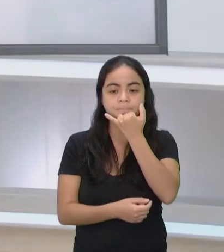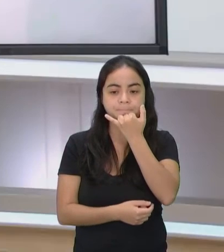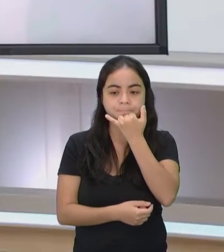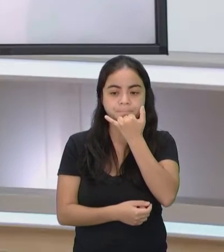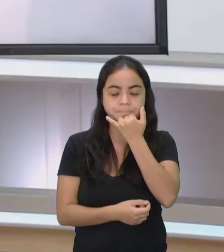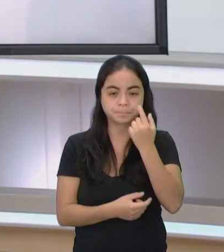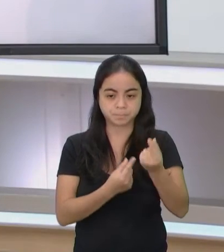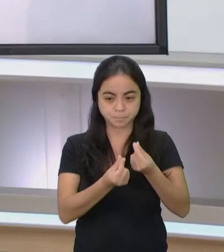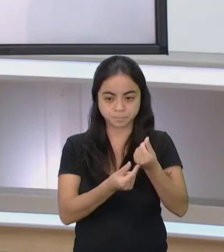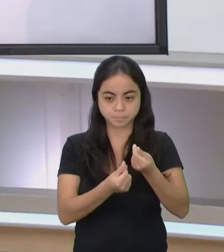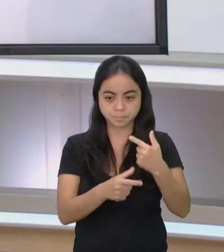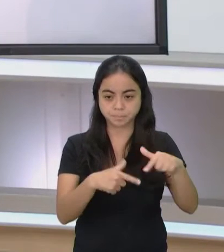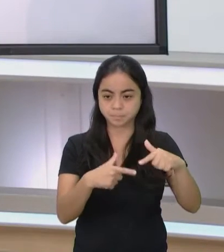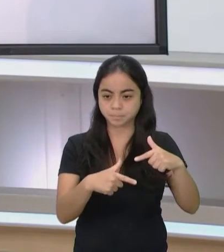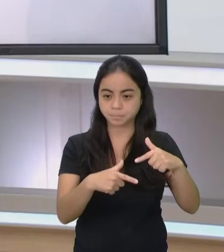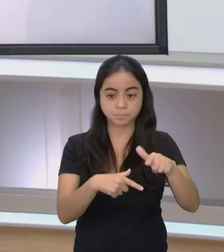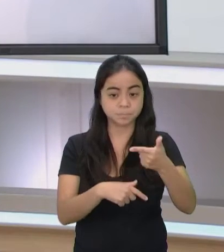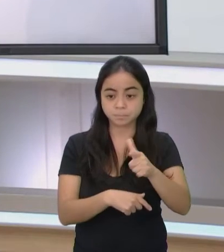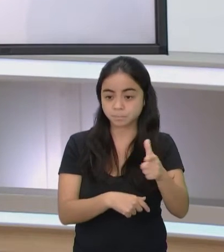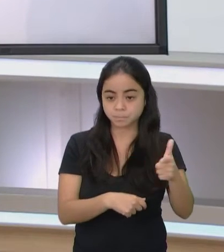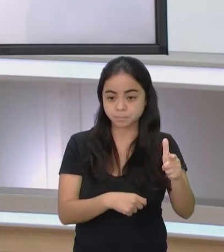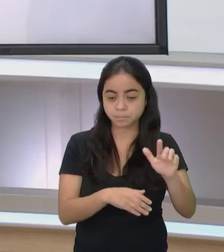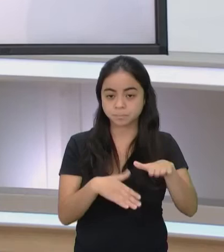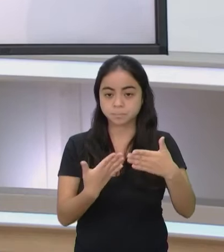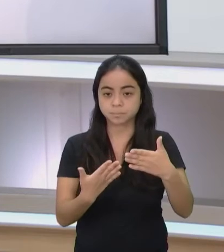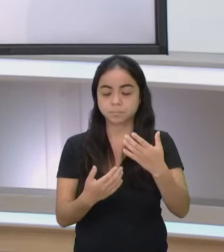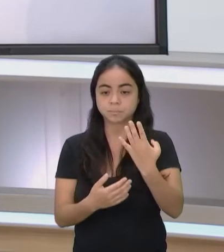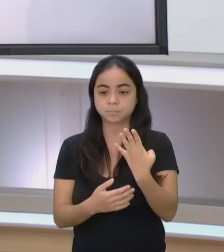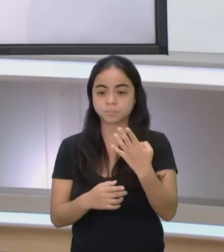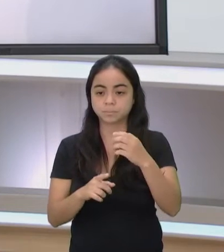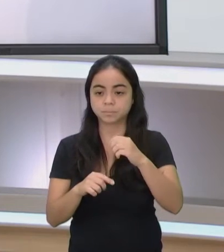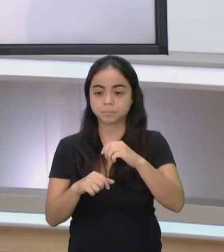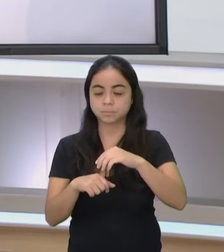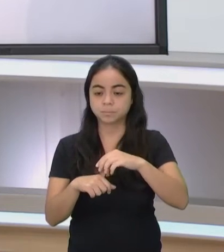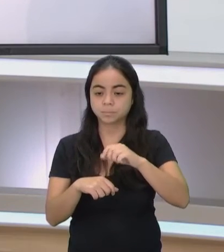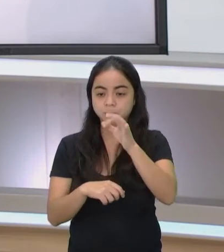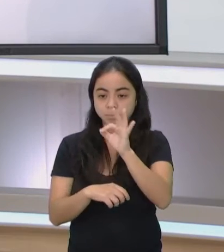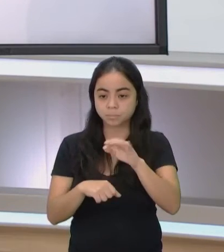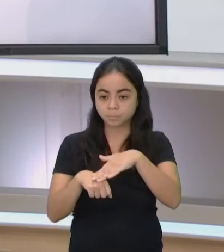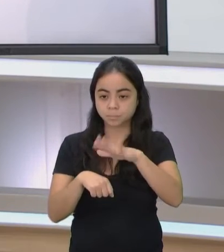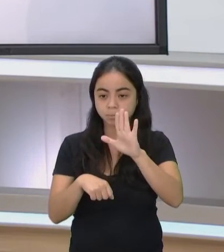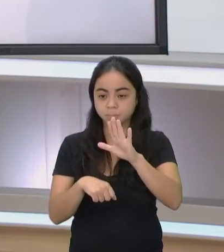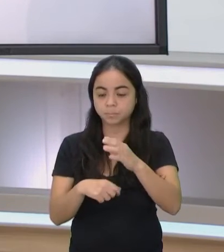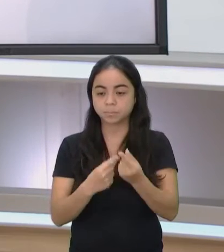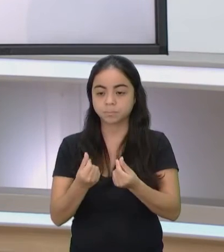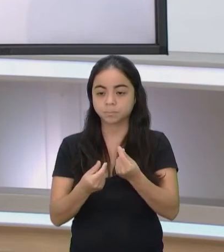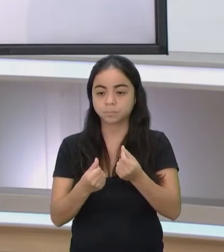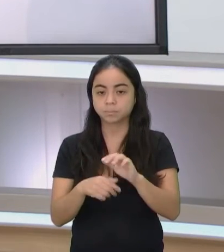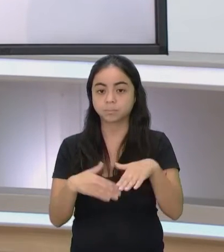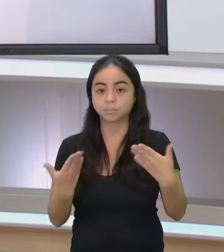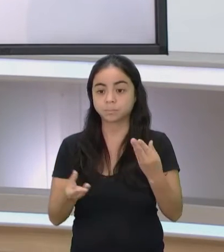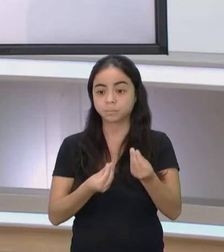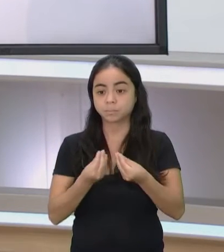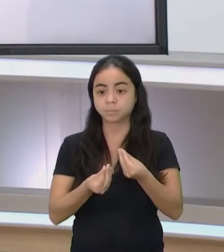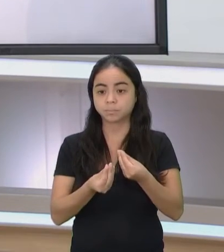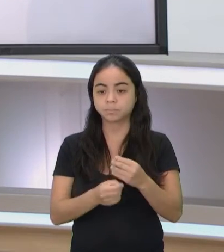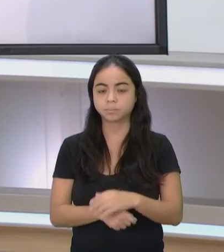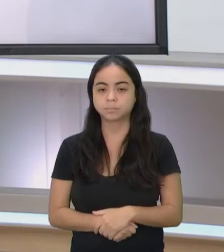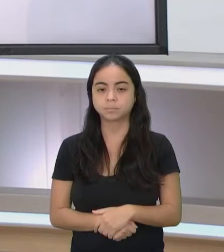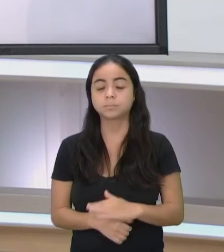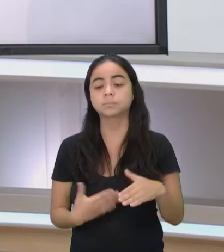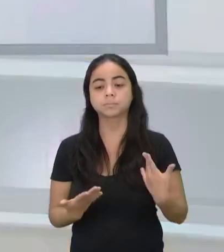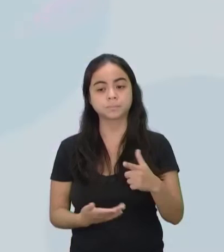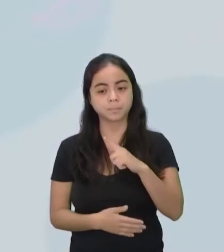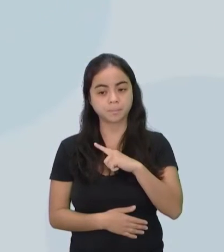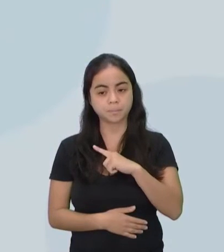pagar 4% a mais do valor. Vamos ver como que é essa história toda aí. Então a gente tem